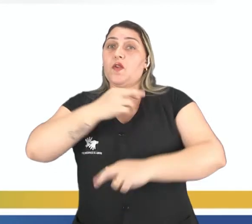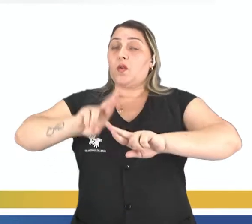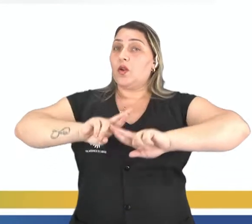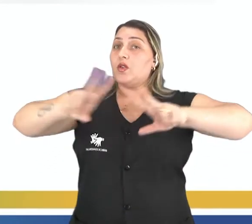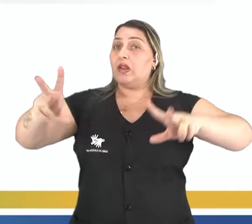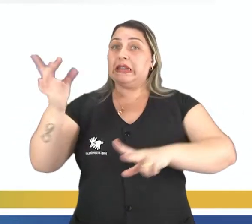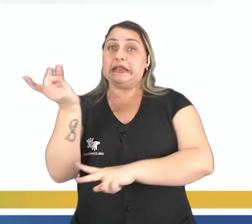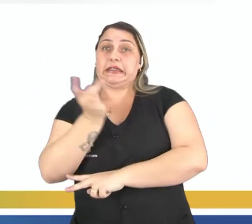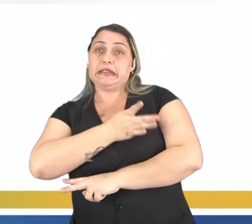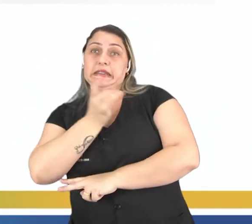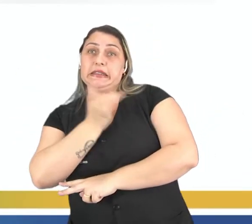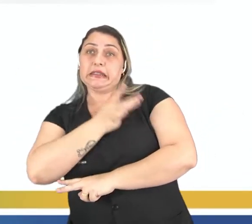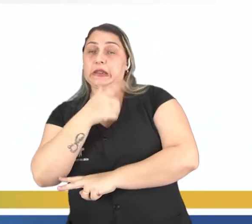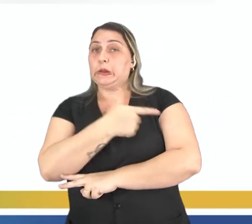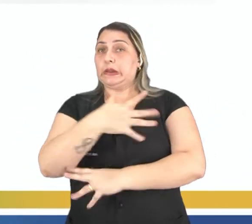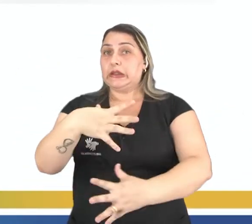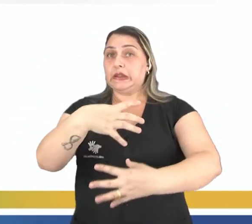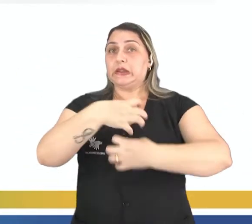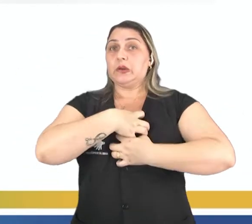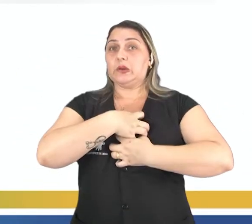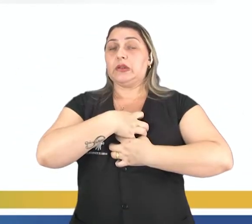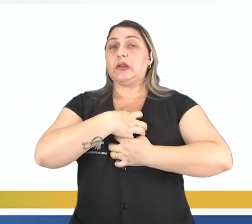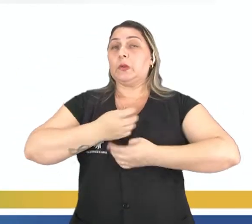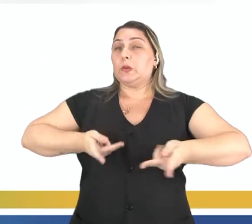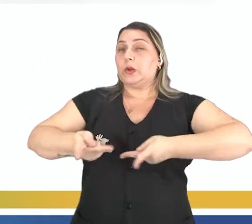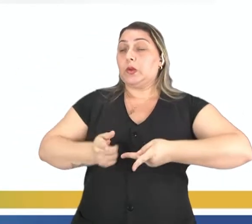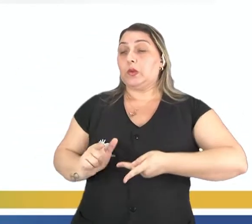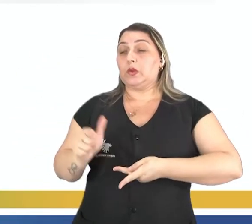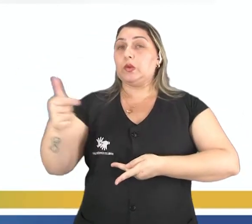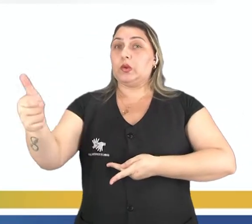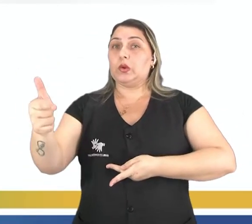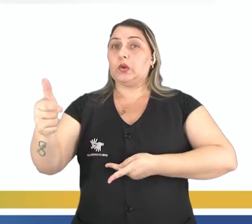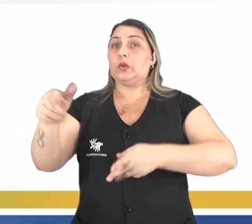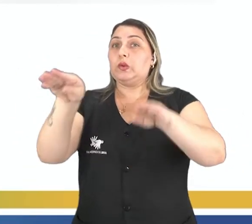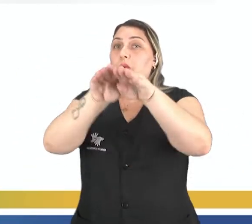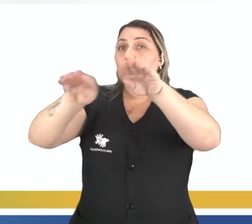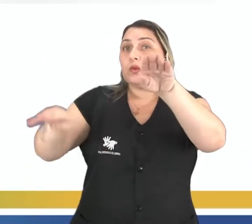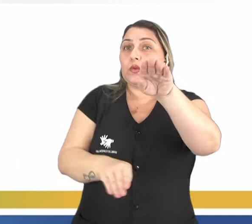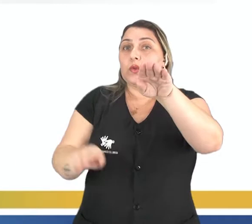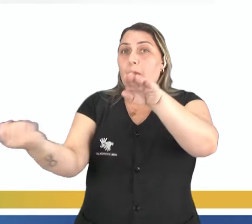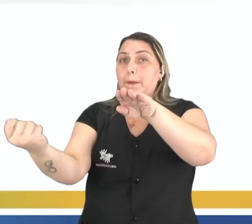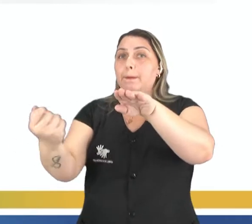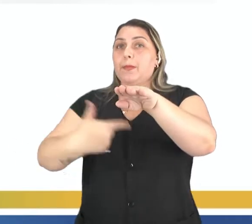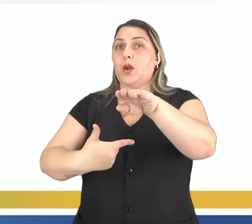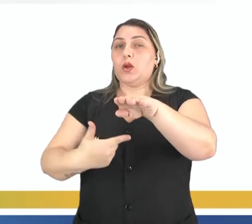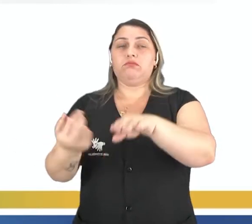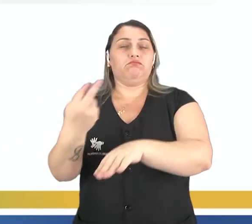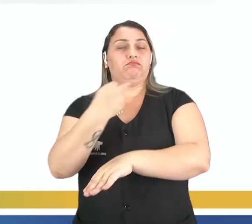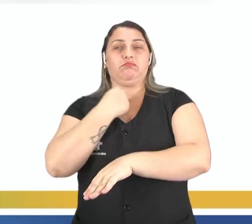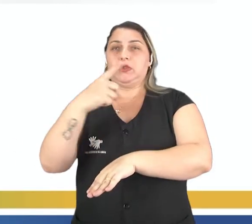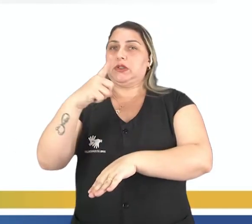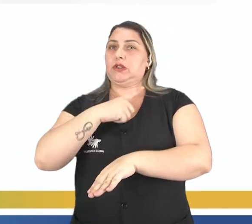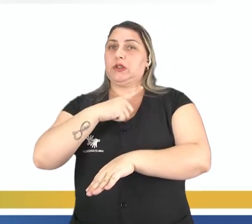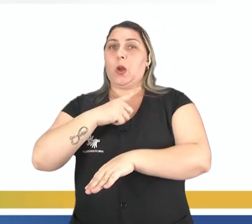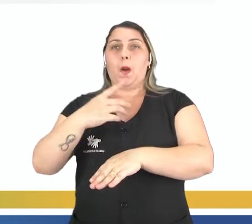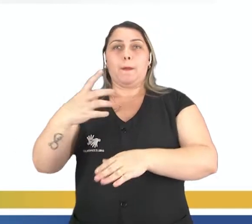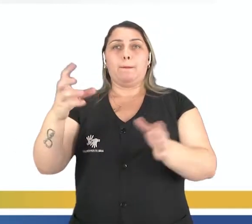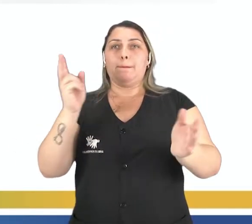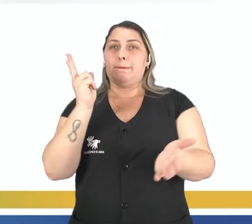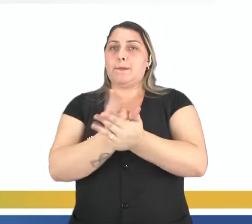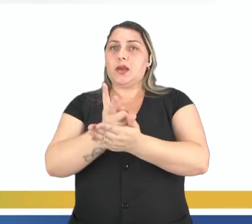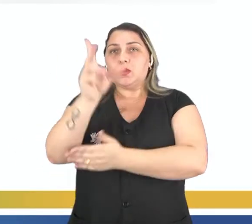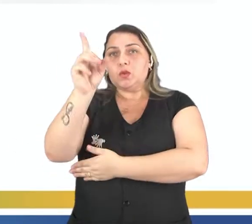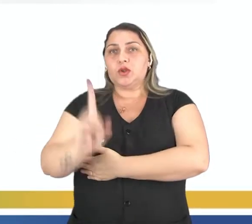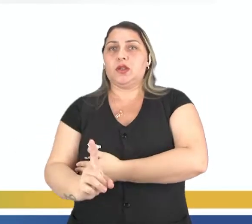são medrosos e inseguros, projetam que os outros são inferiores a eles e que não podem ter os mesmos direitos.